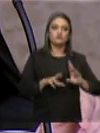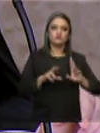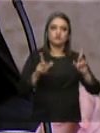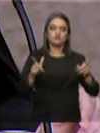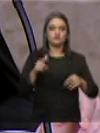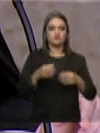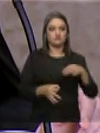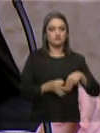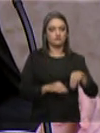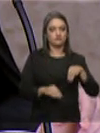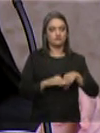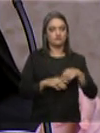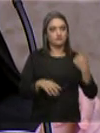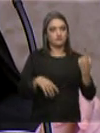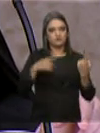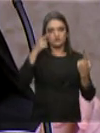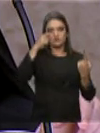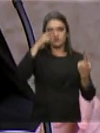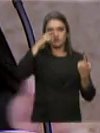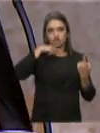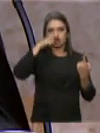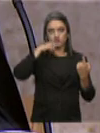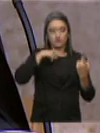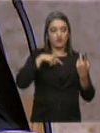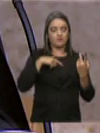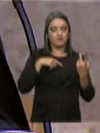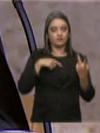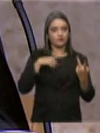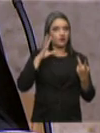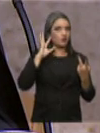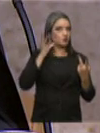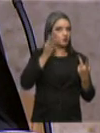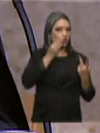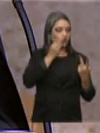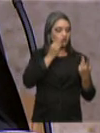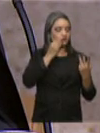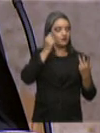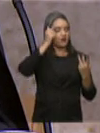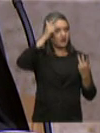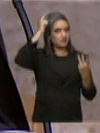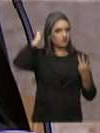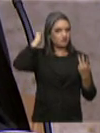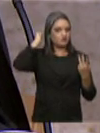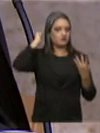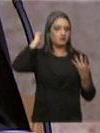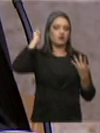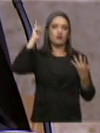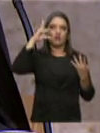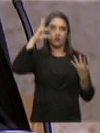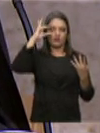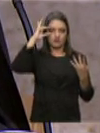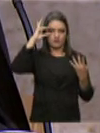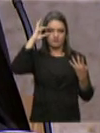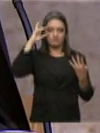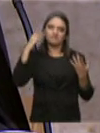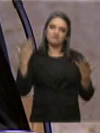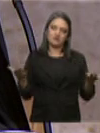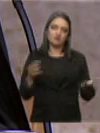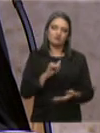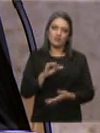os ministros Gilmar Mendes, Dias Toffoli, Alexandre de Moraes e André Mendonça. É